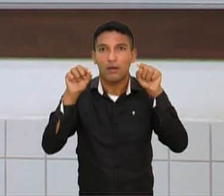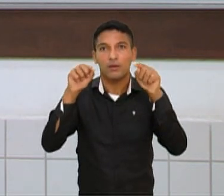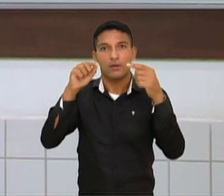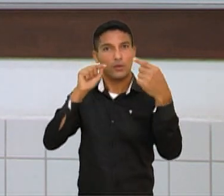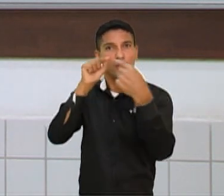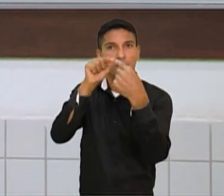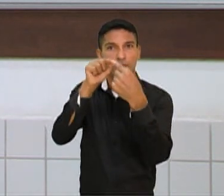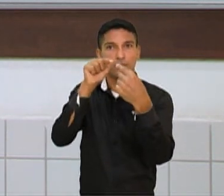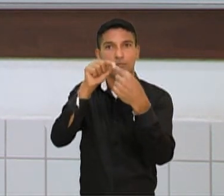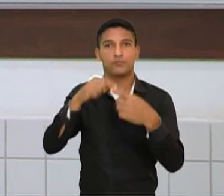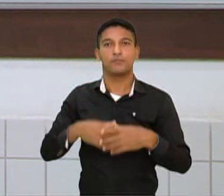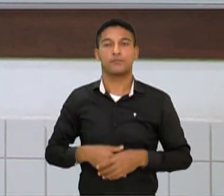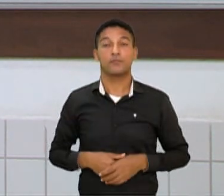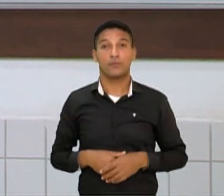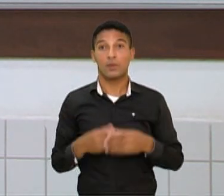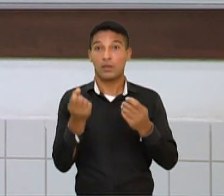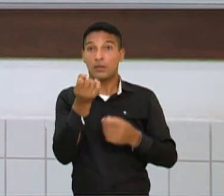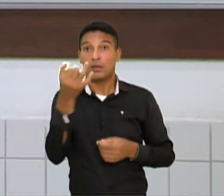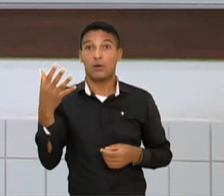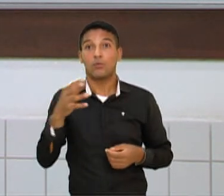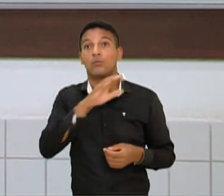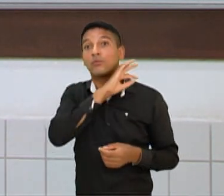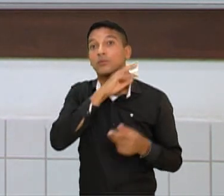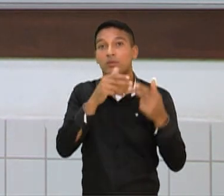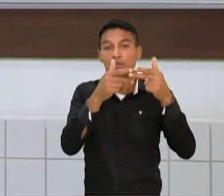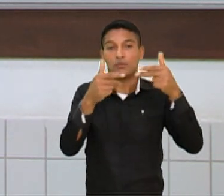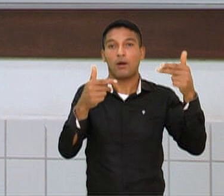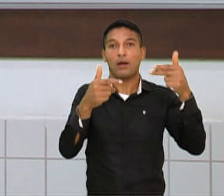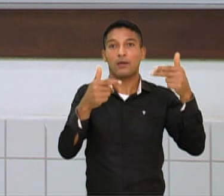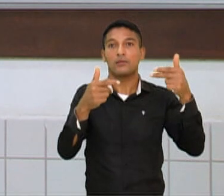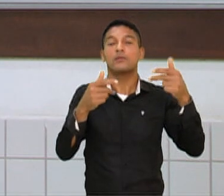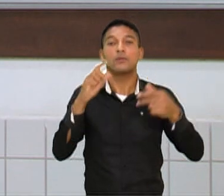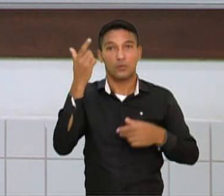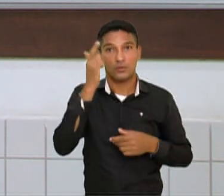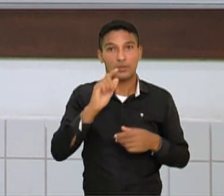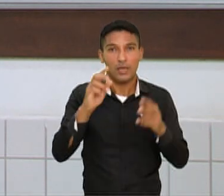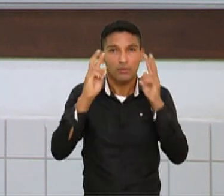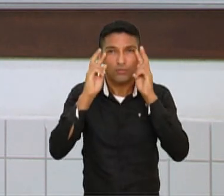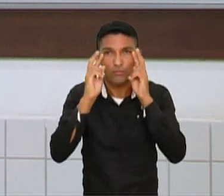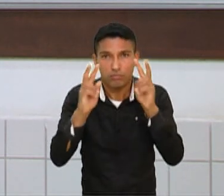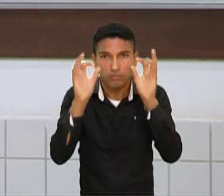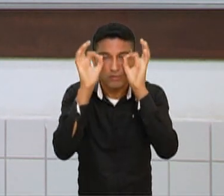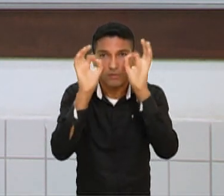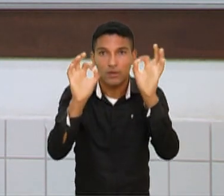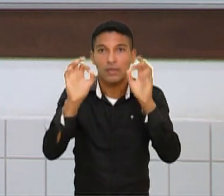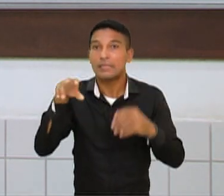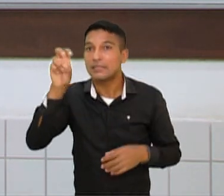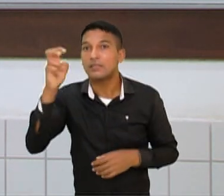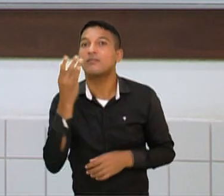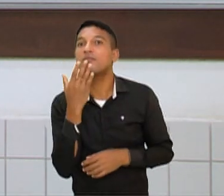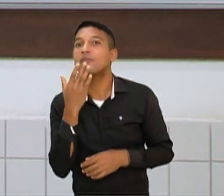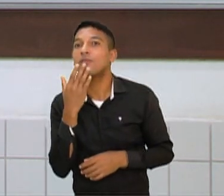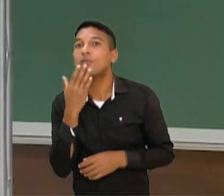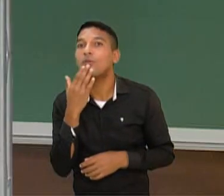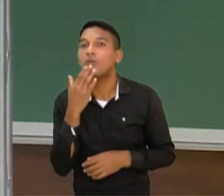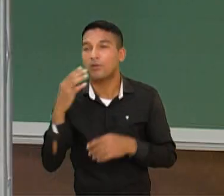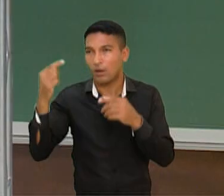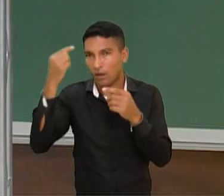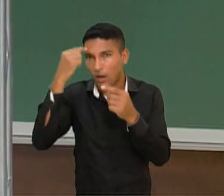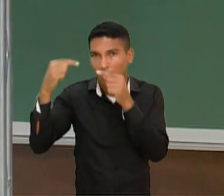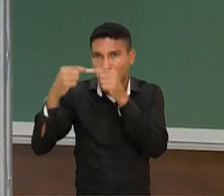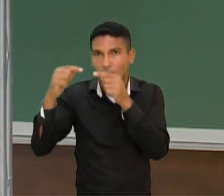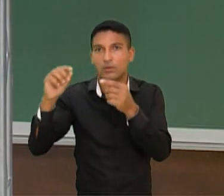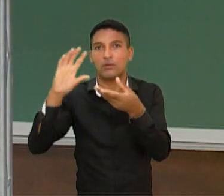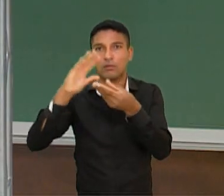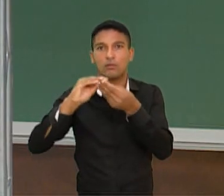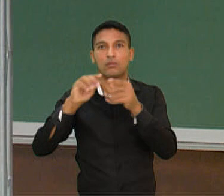cores e associar entre elas aí também. Tudo bem? Que animais será que são esses? Vamos prosseguir a nossa aula. Tá? Aqui